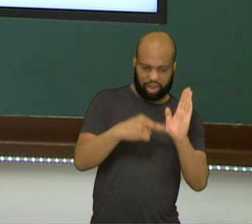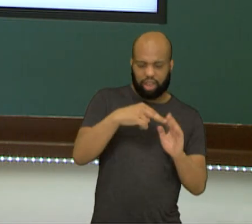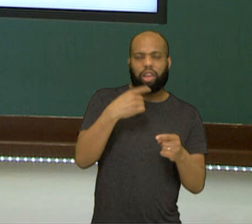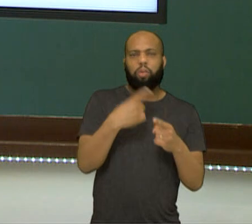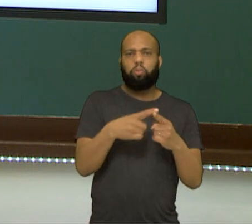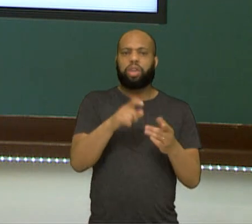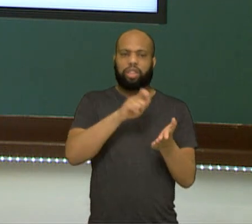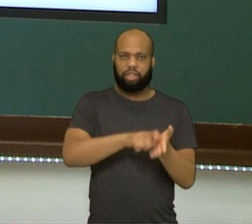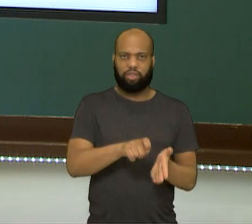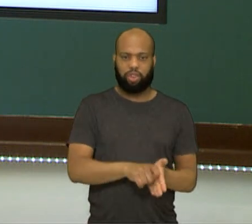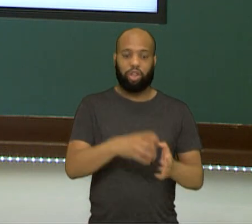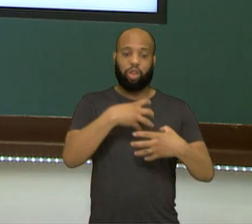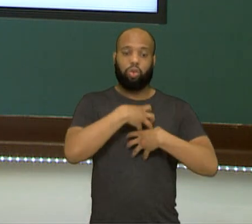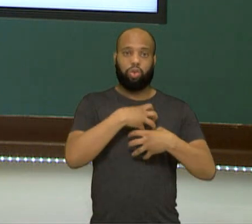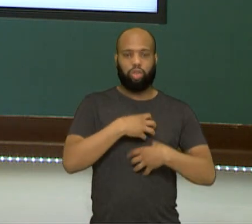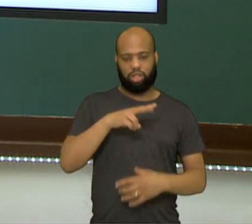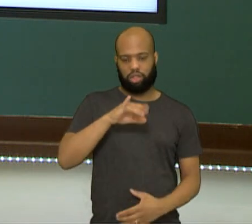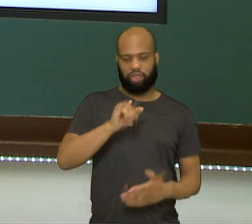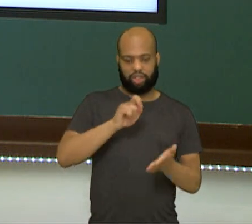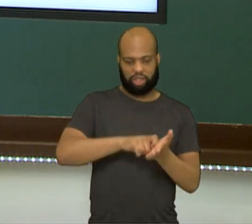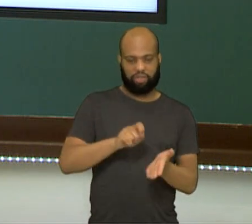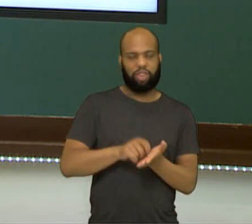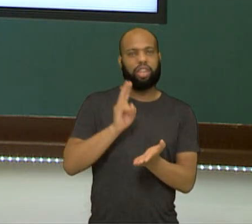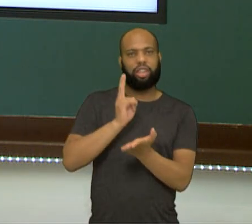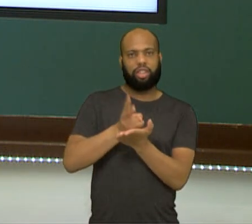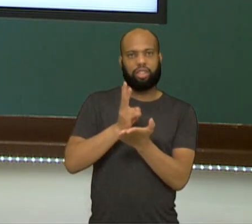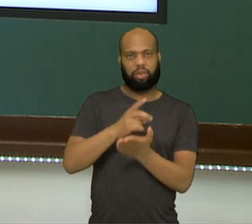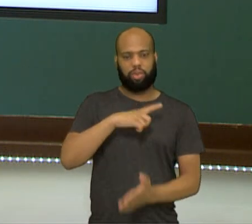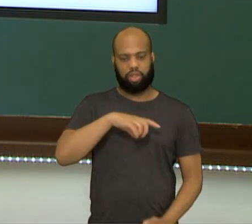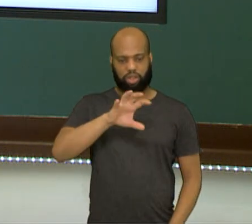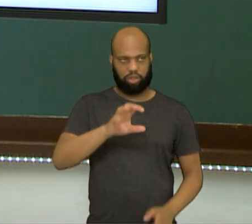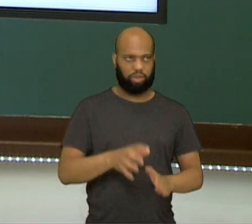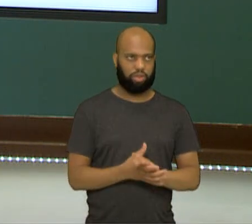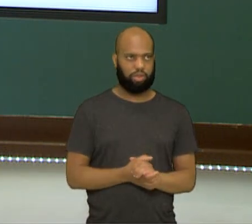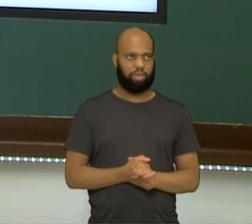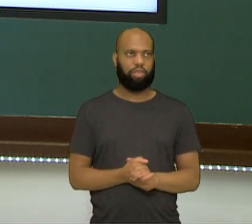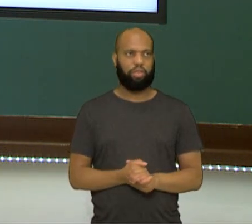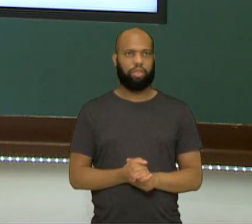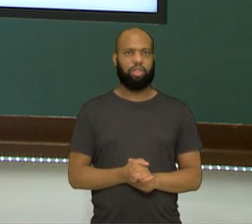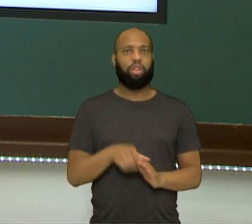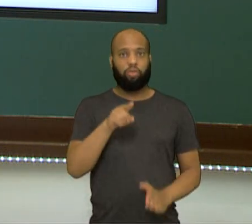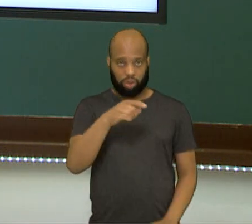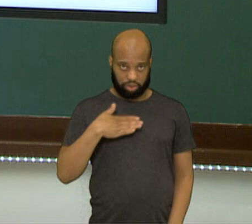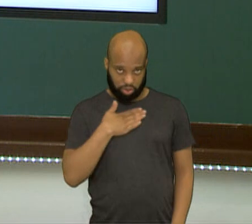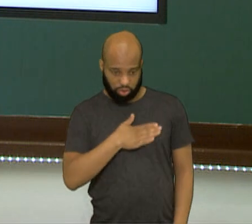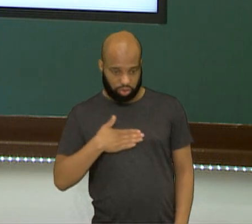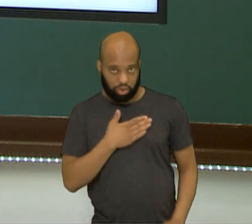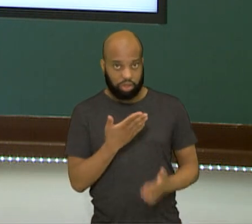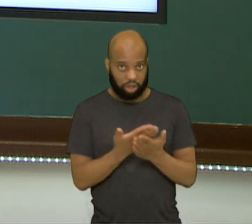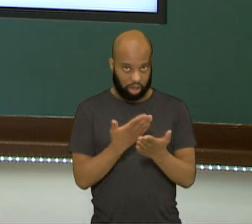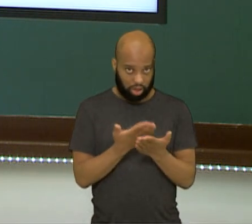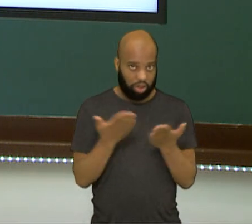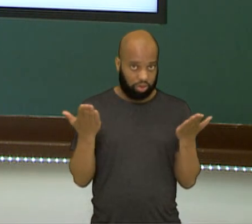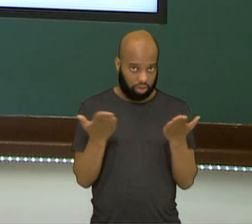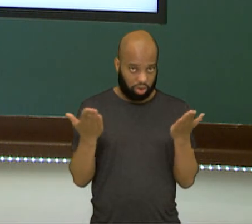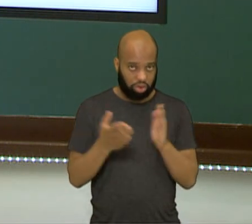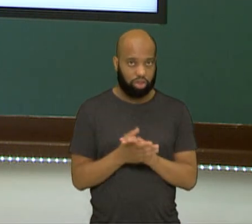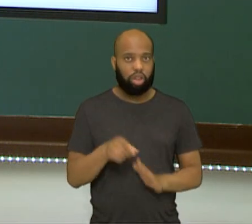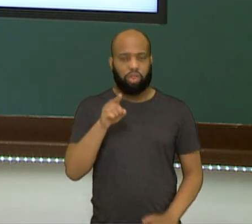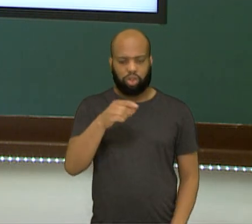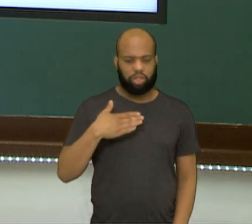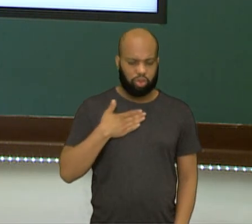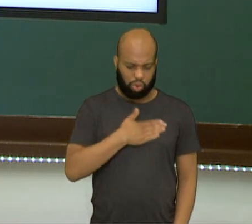intencionalidade, a maneira de escrever. Sempre tem isso. Né? E aí, gostaram da aula hoje? Gostaram do que